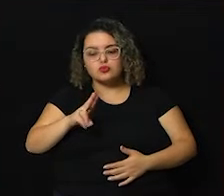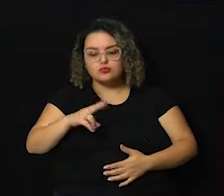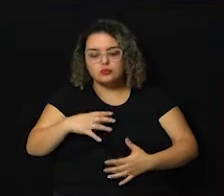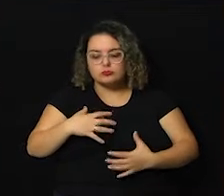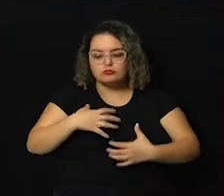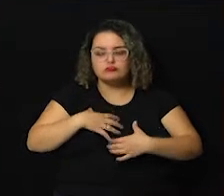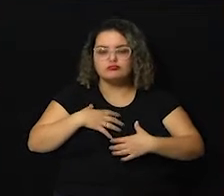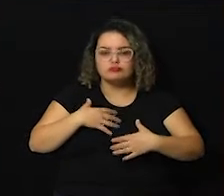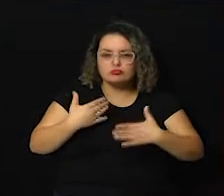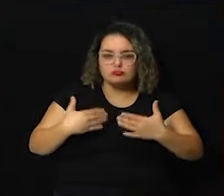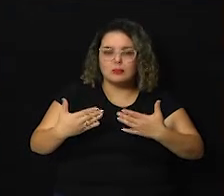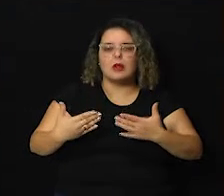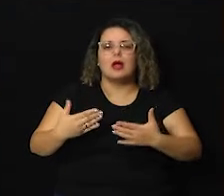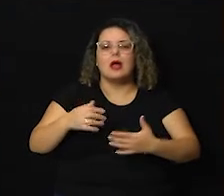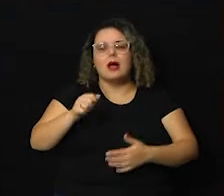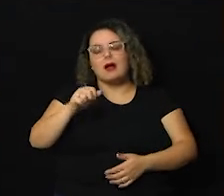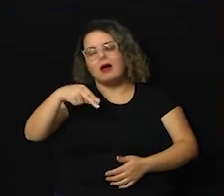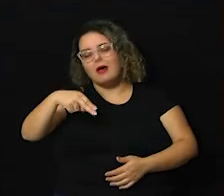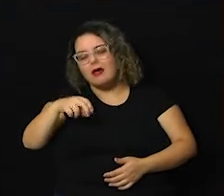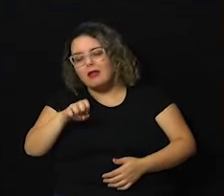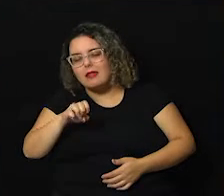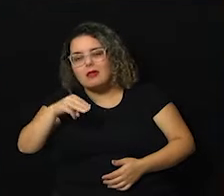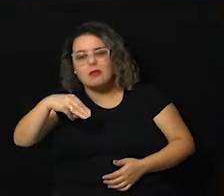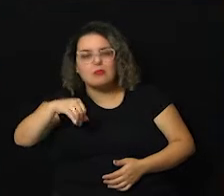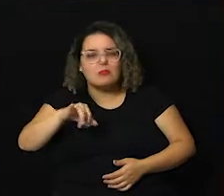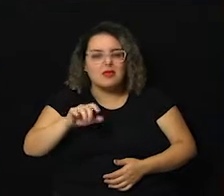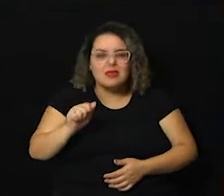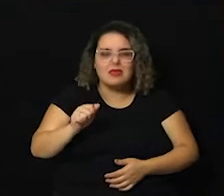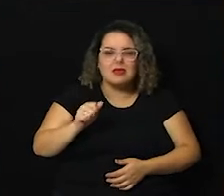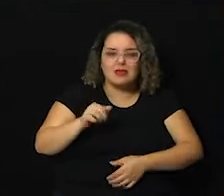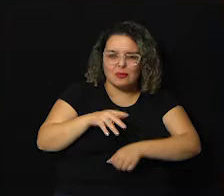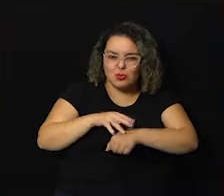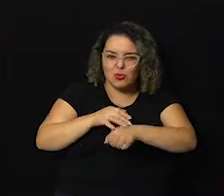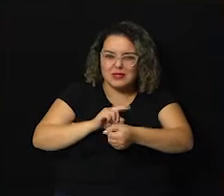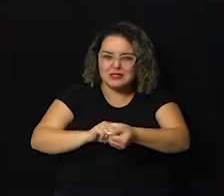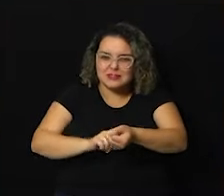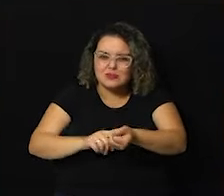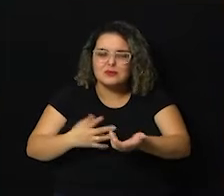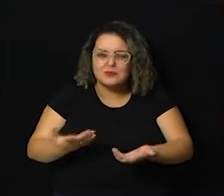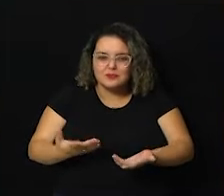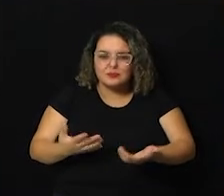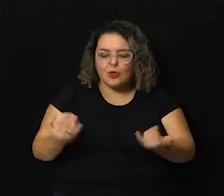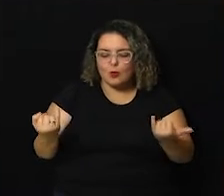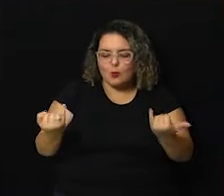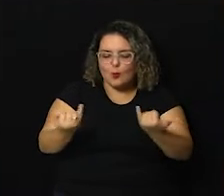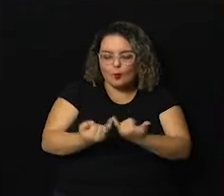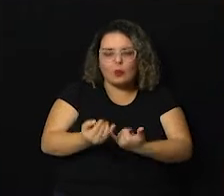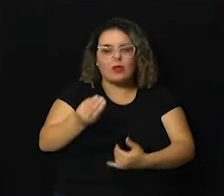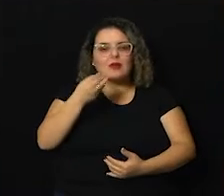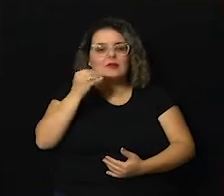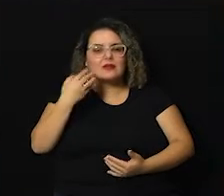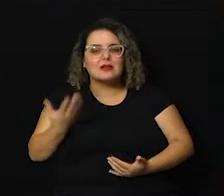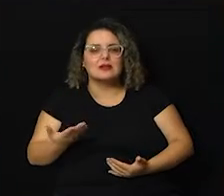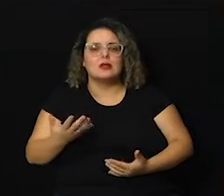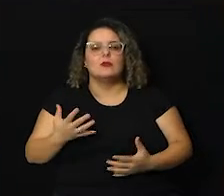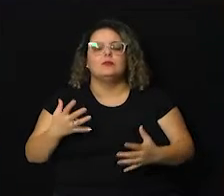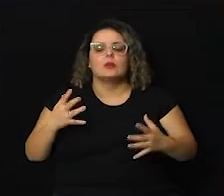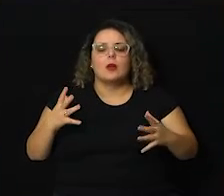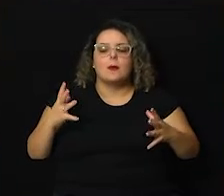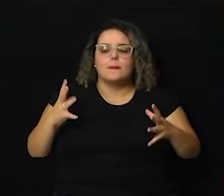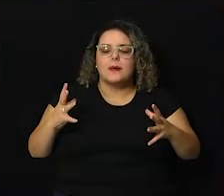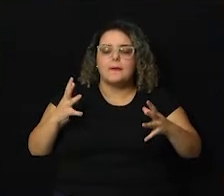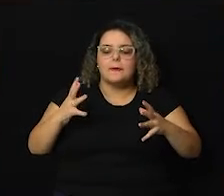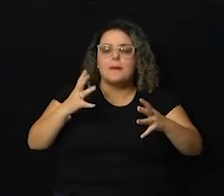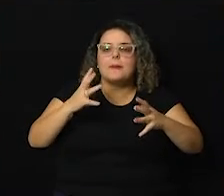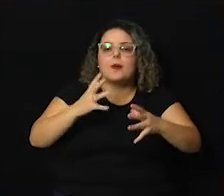alto, começa a desenvolver anemia, começa a desenvolver fraqueza, perda de peso, quer dizer, ele tem